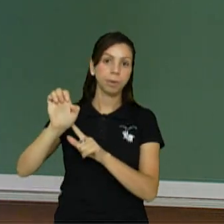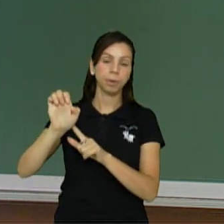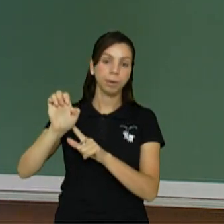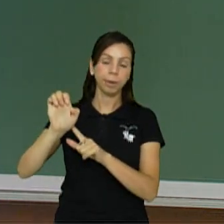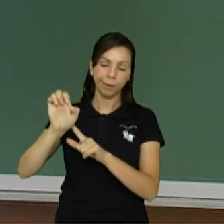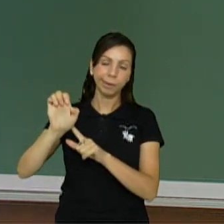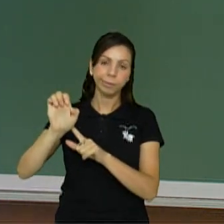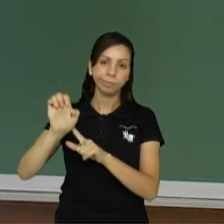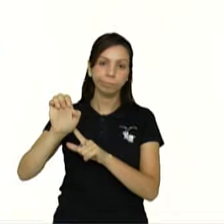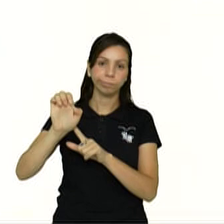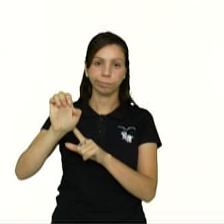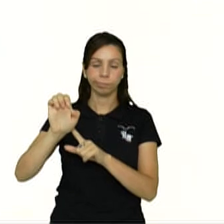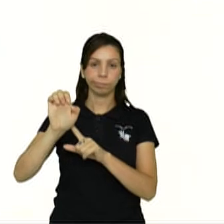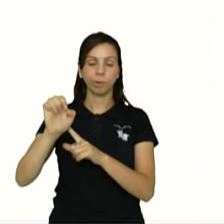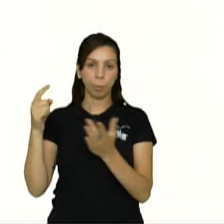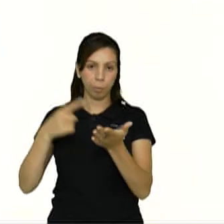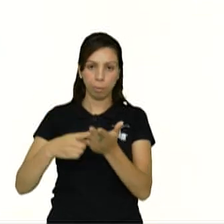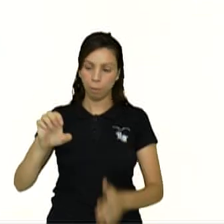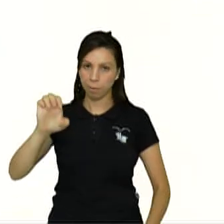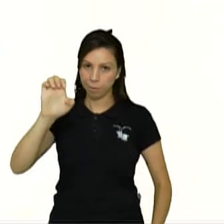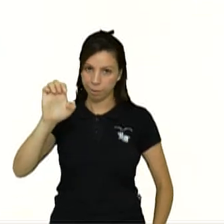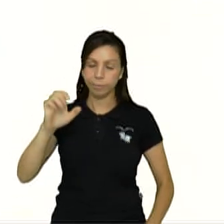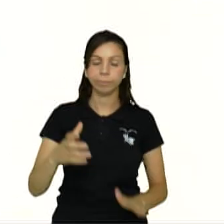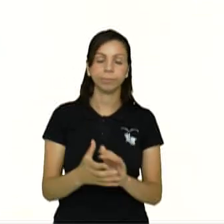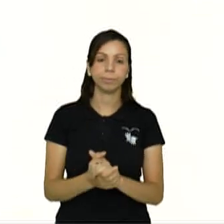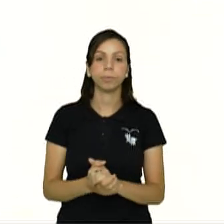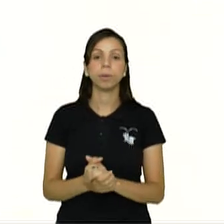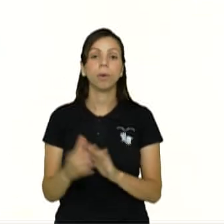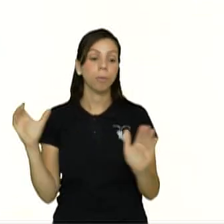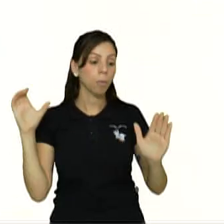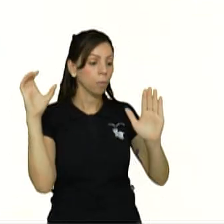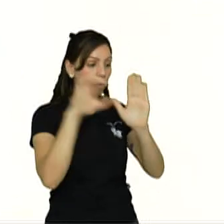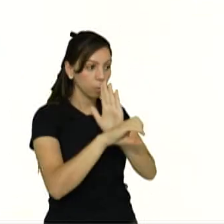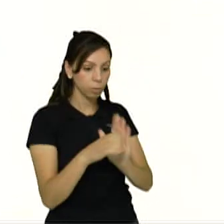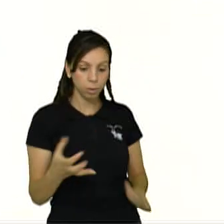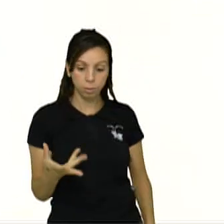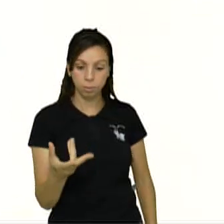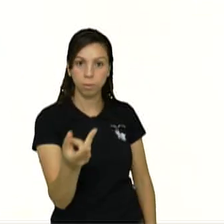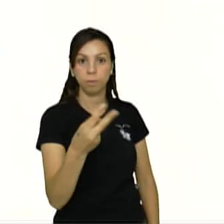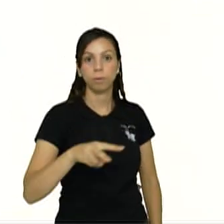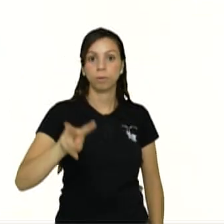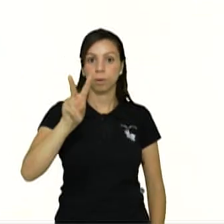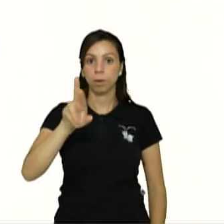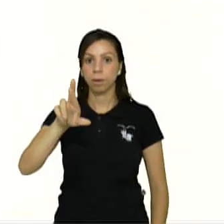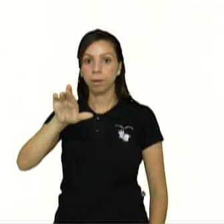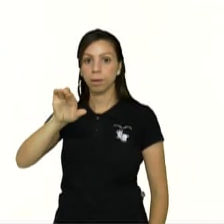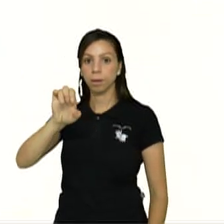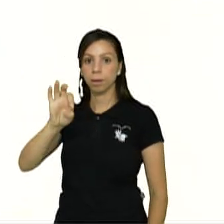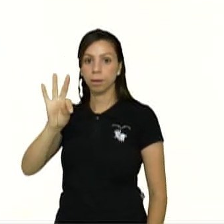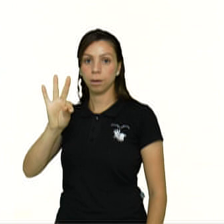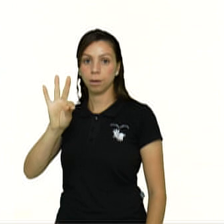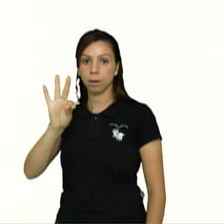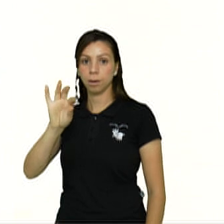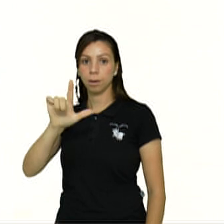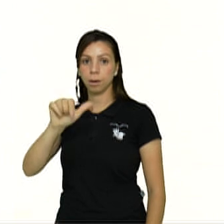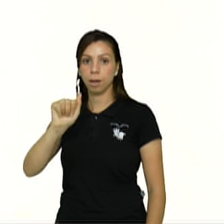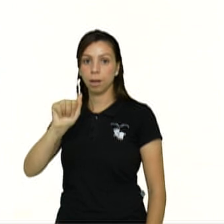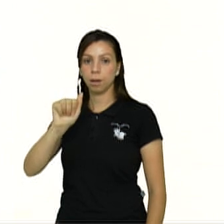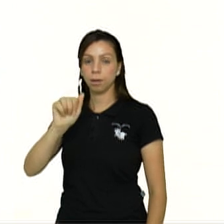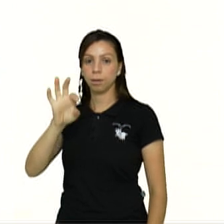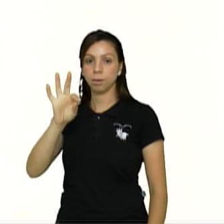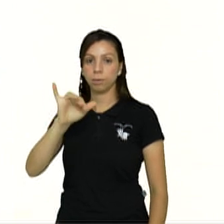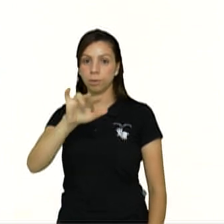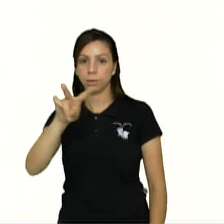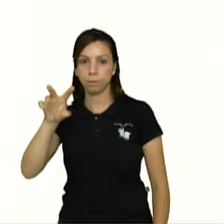restituição, nós precisamos entender, pessoal, o conceito de velocidade relativa. Pessoal, vou trazer aqui, ó, velocidade